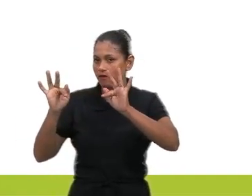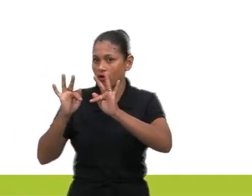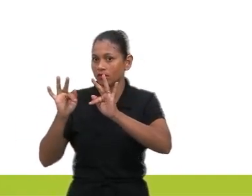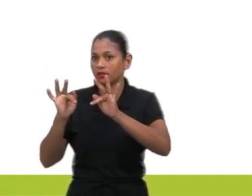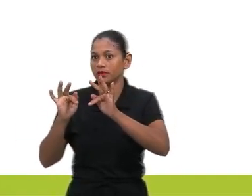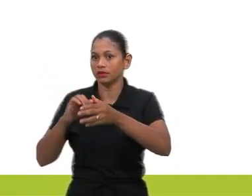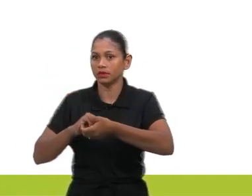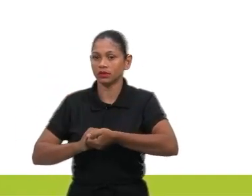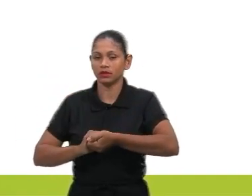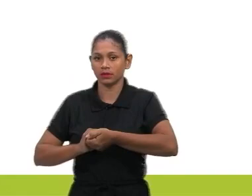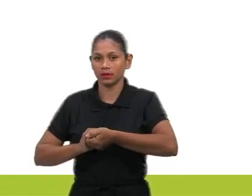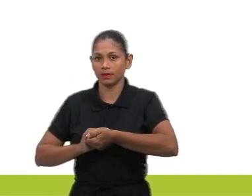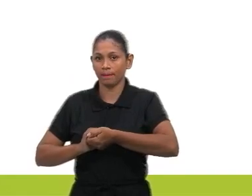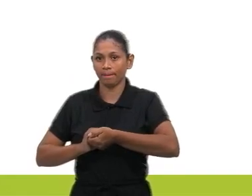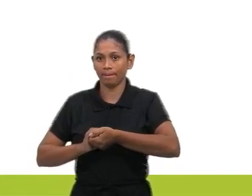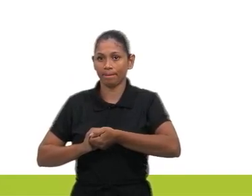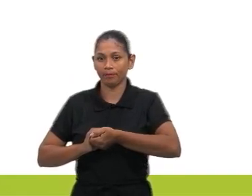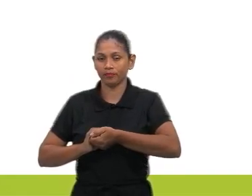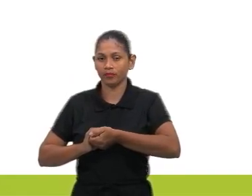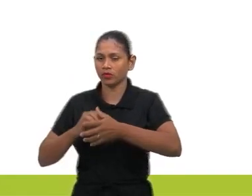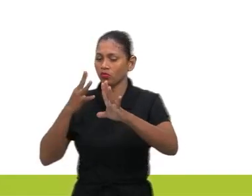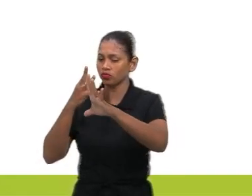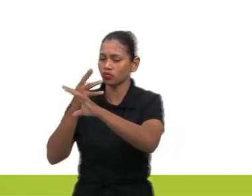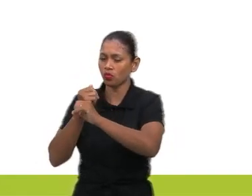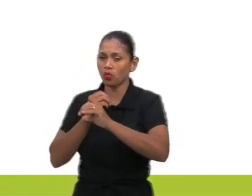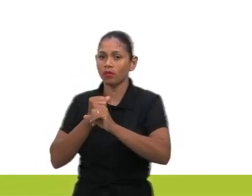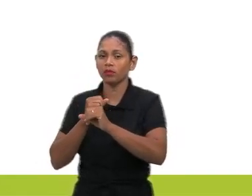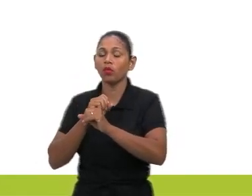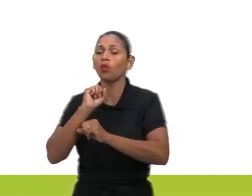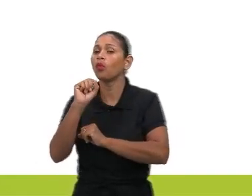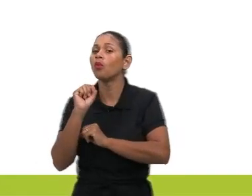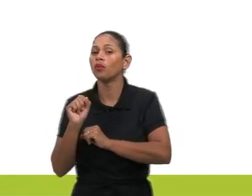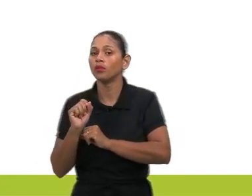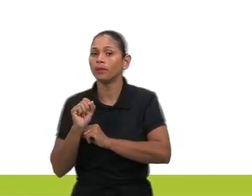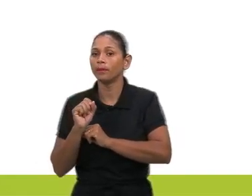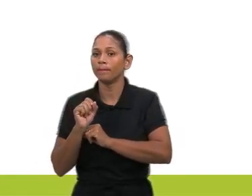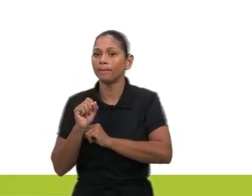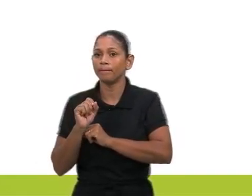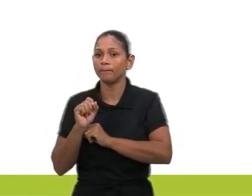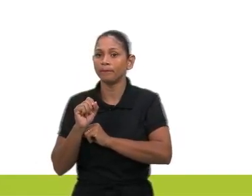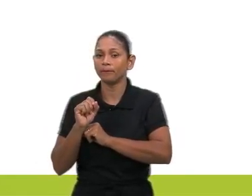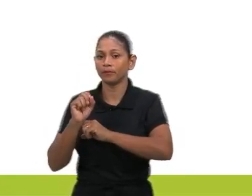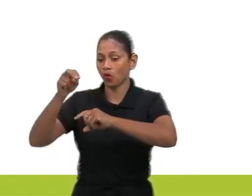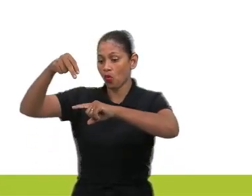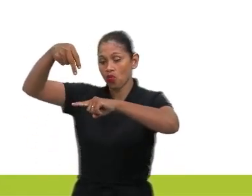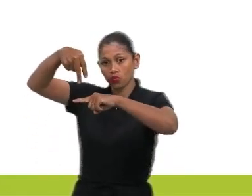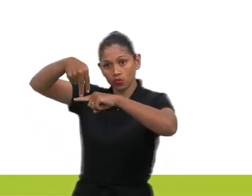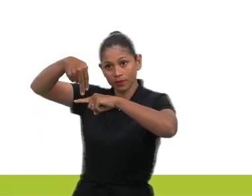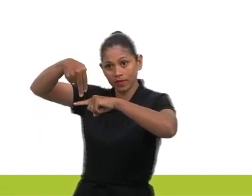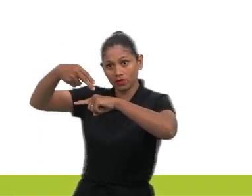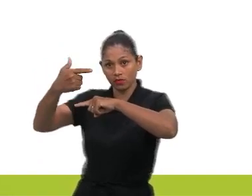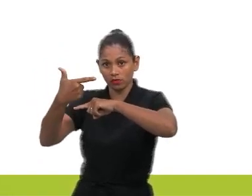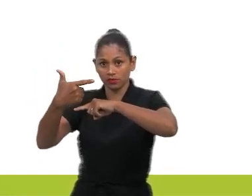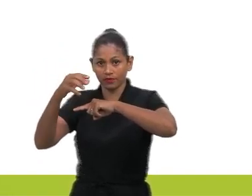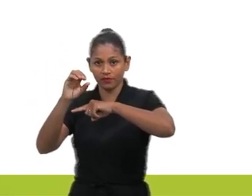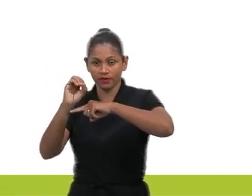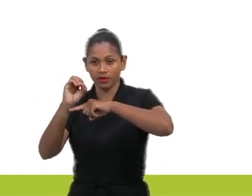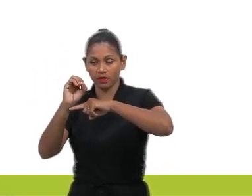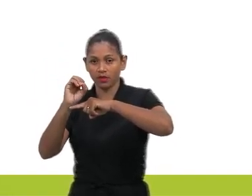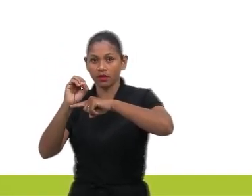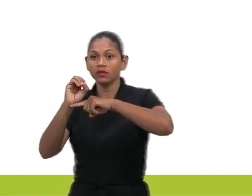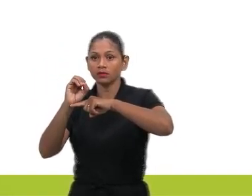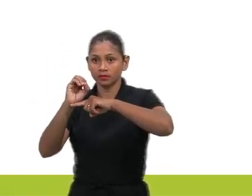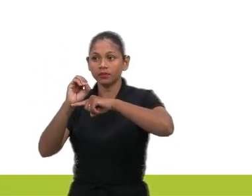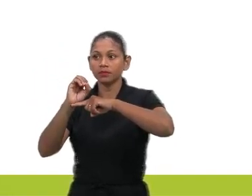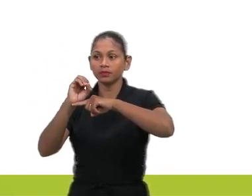fatorial. Fazendo essa conta, né, o que é que você tem que fazer? Você vai pegar o numerador, que é 20, e você vai